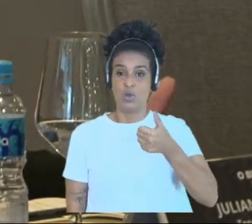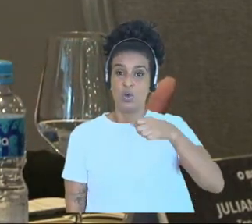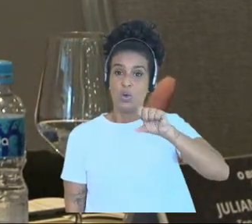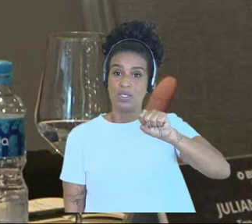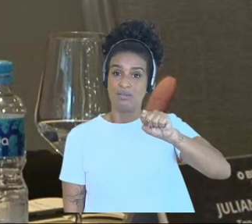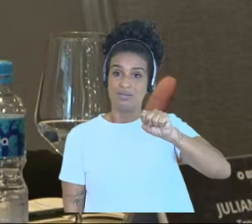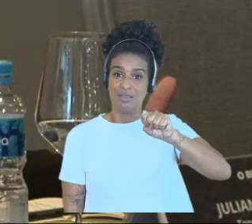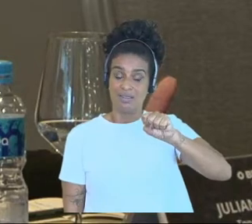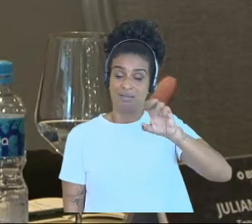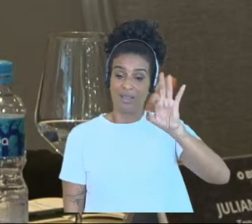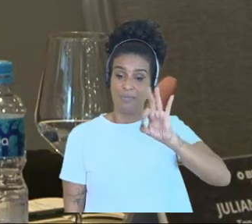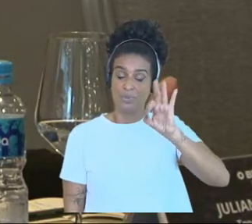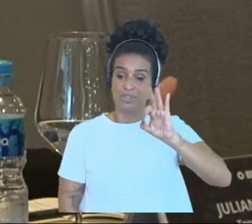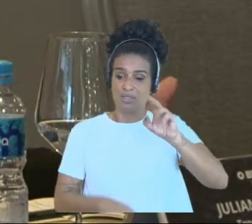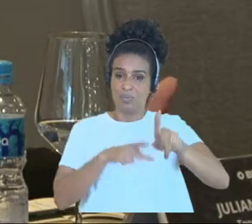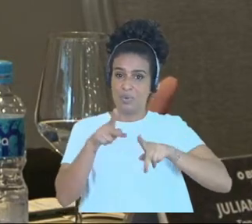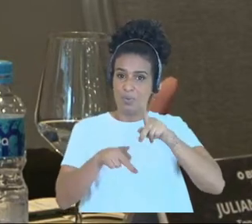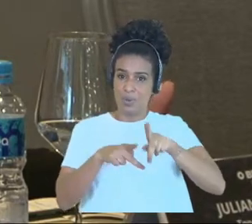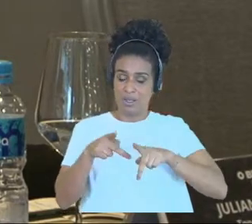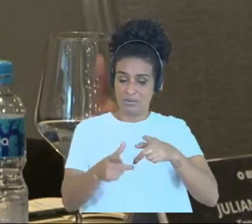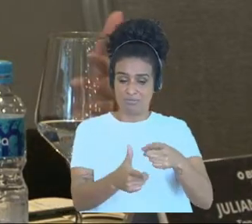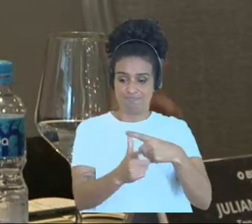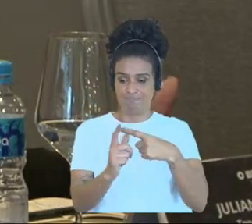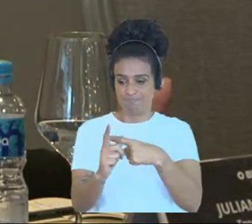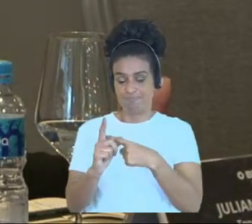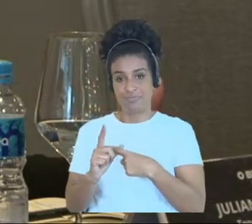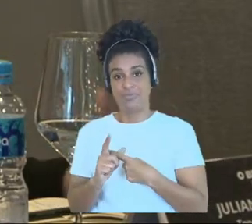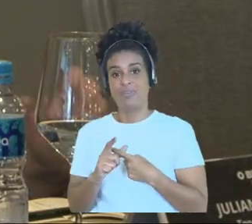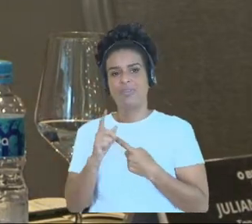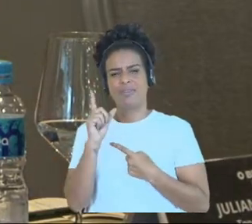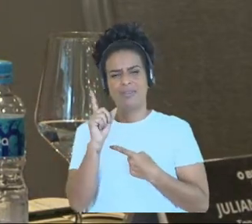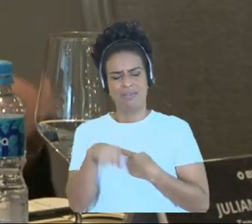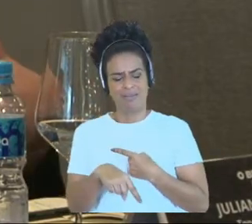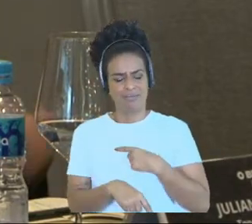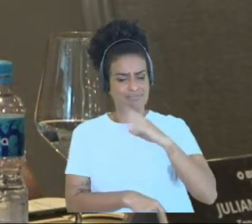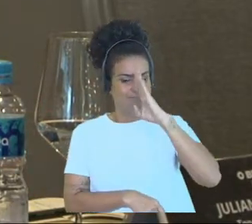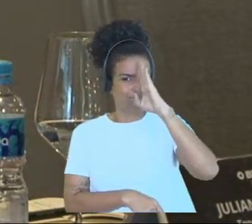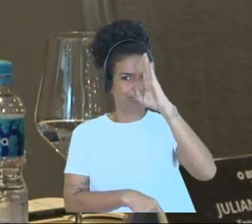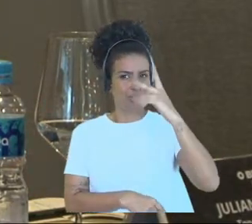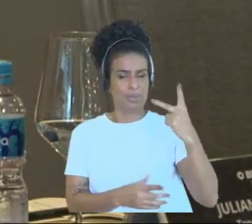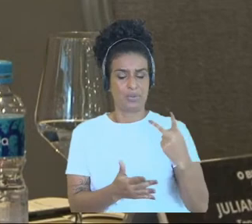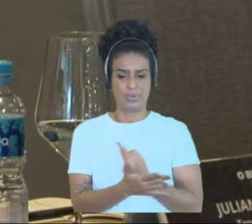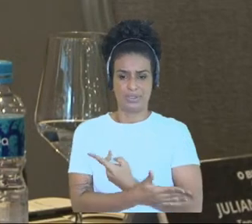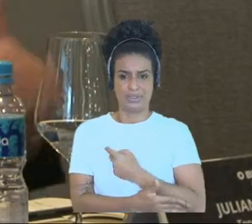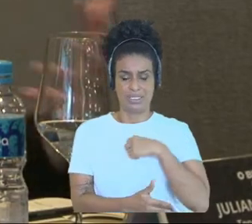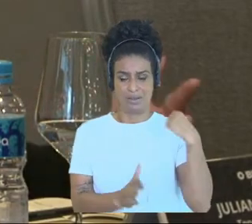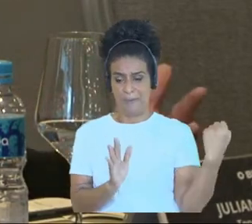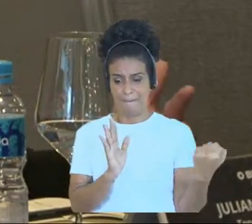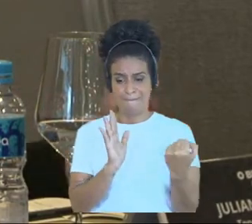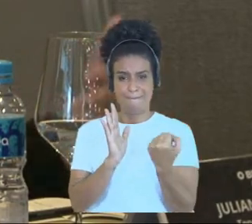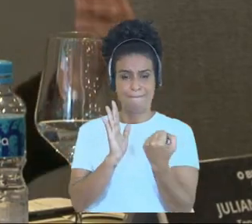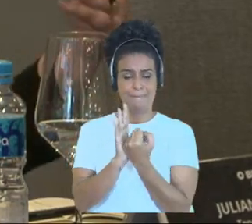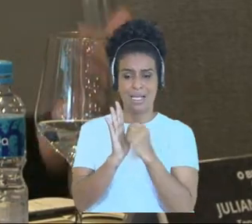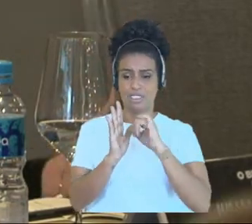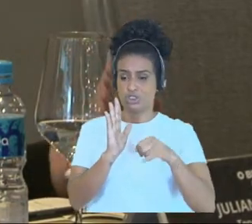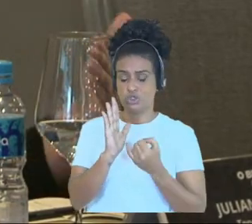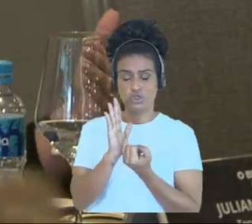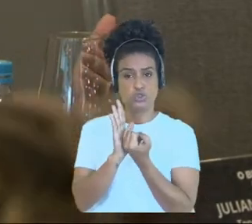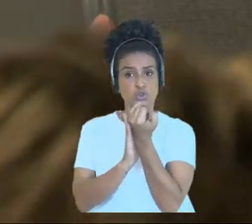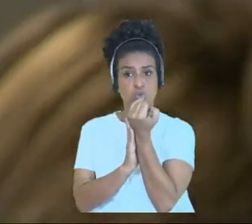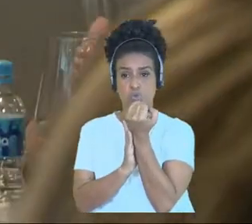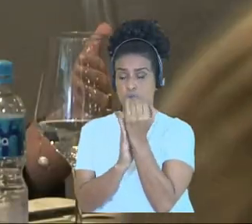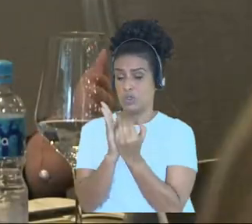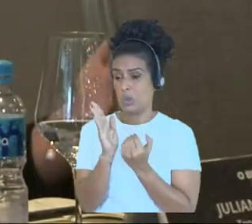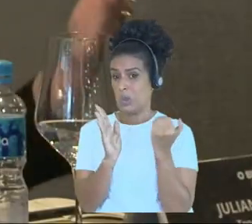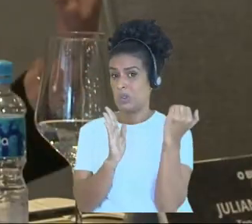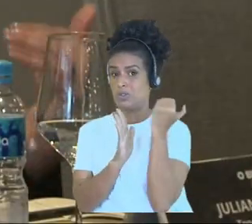nossa população brasileira hoje em dia endividada. Isso é muita coisa, principalmente no momento em que a gente tem uma taxa de juros tão alta e que deve ficar na